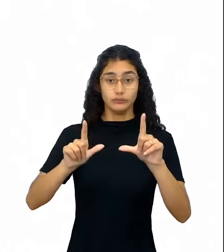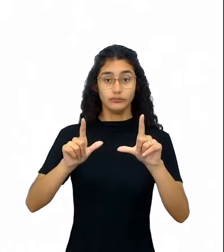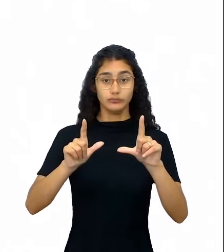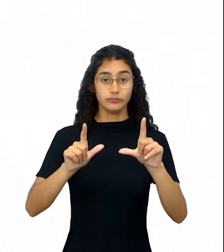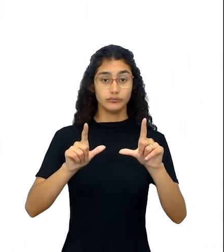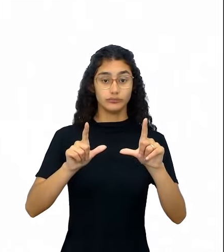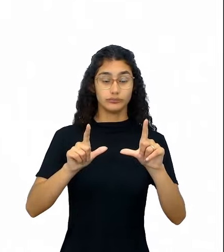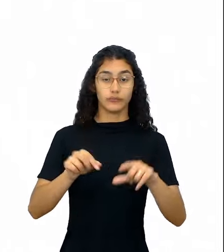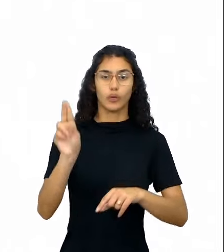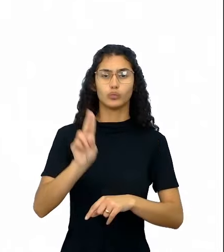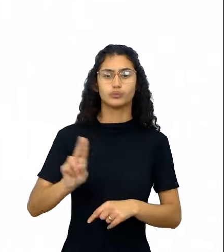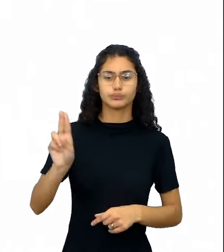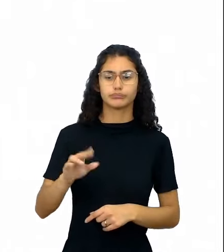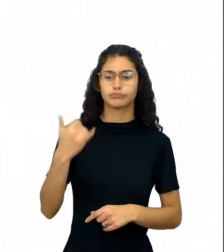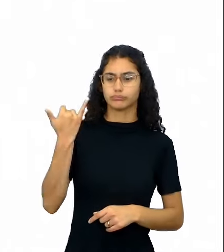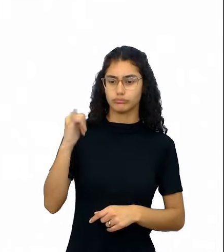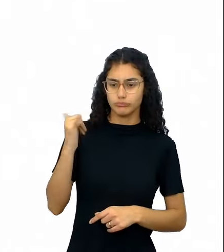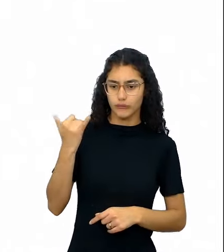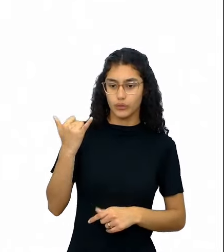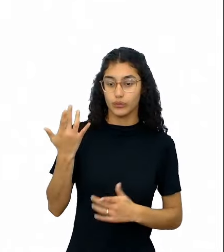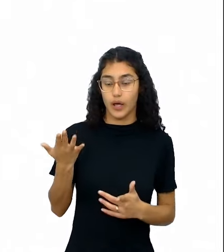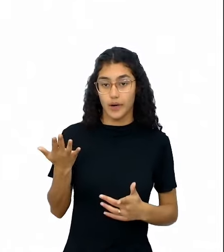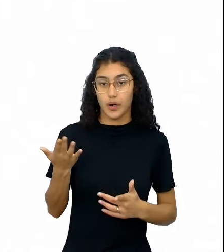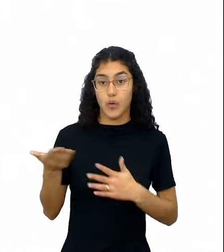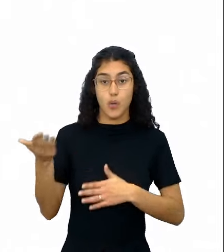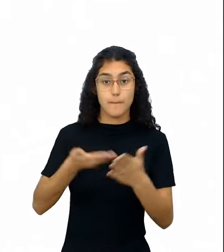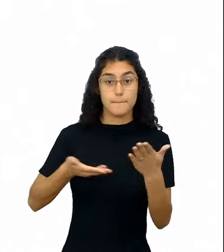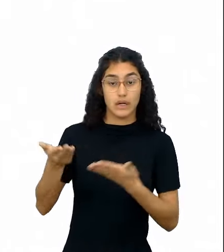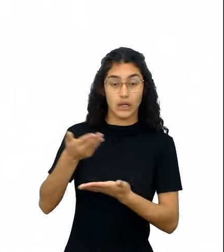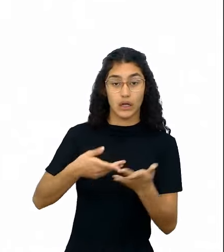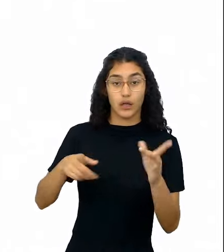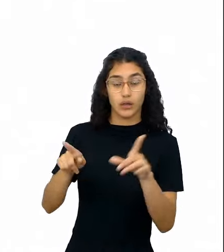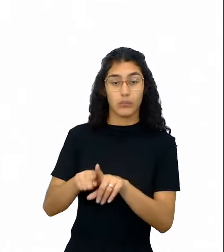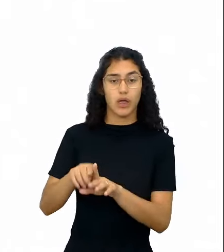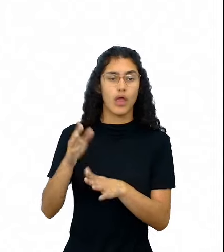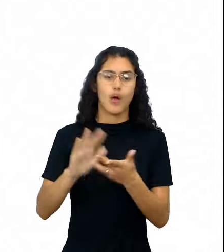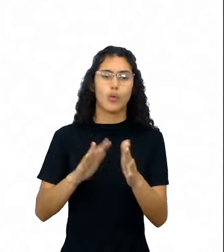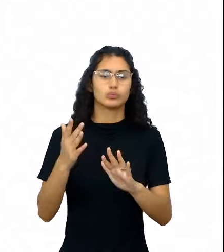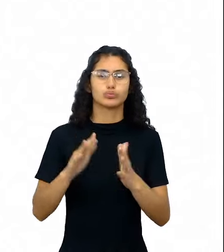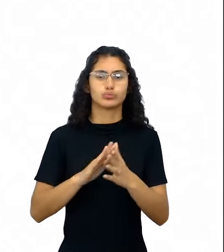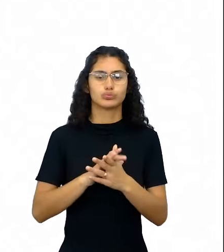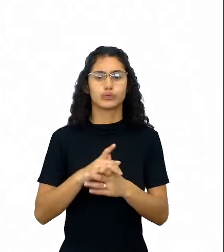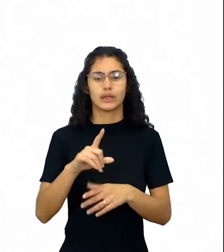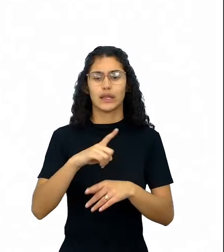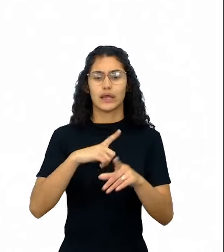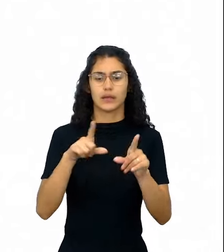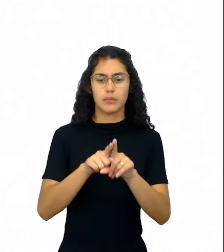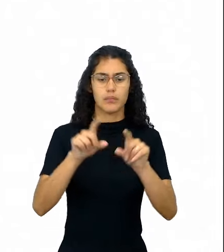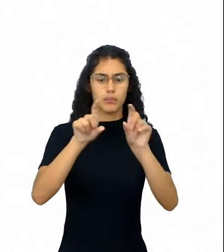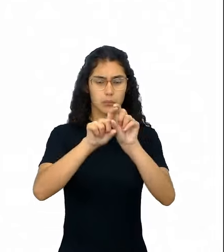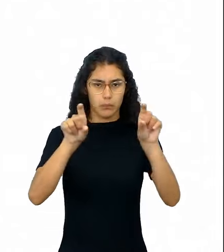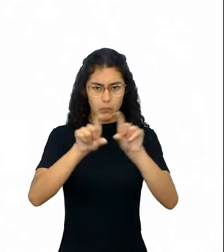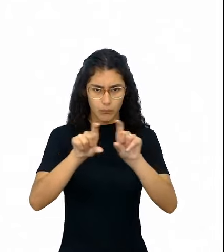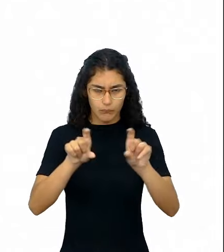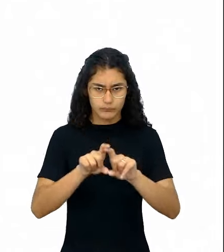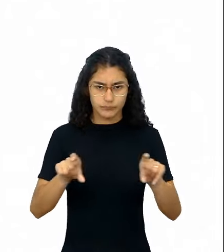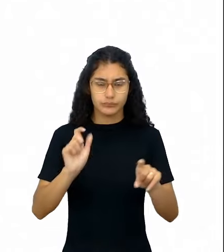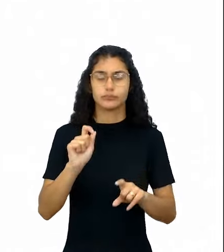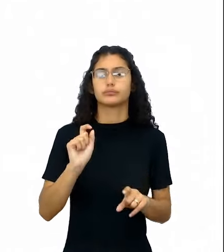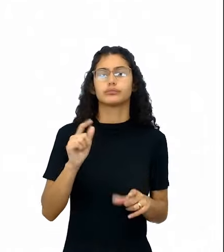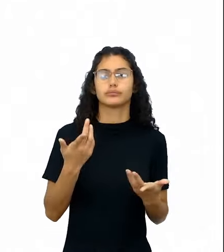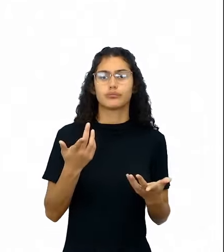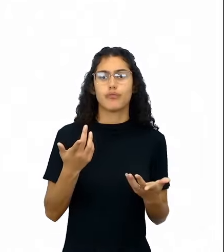show, utilizando o celular do próprio aluno, compartilhando com ele alguns compêndios de histórias em quadrinhos. O